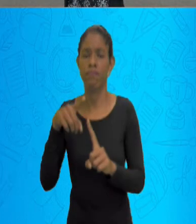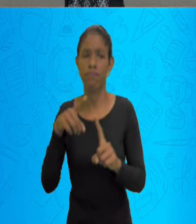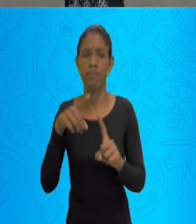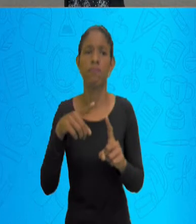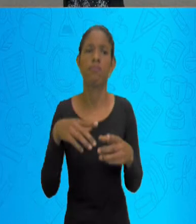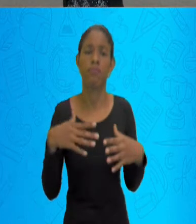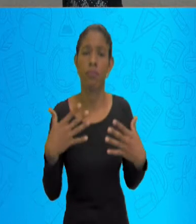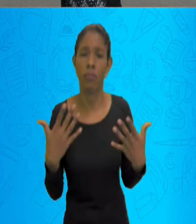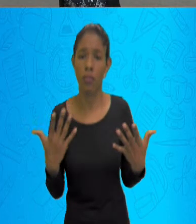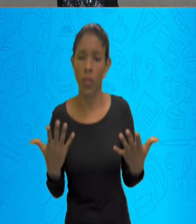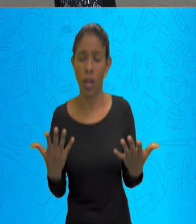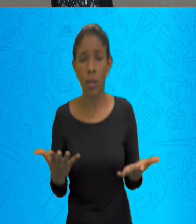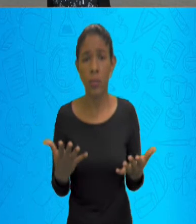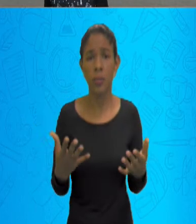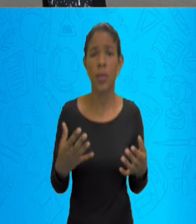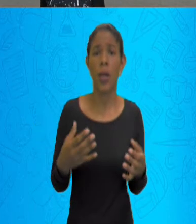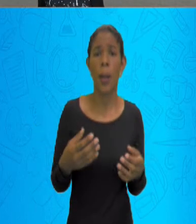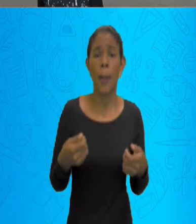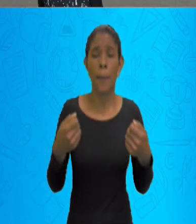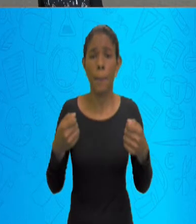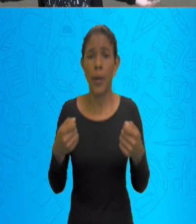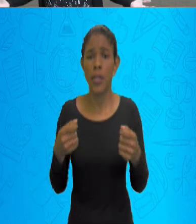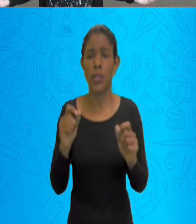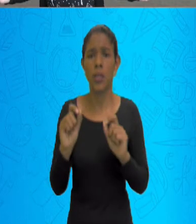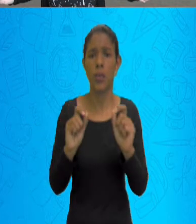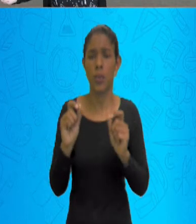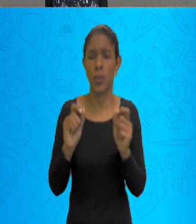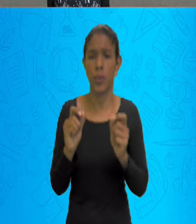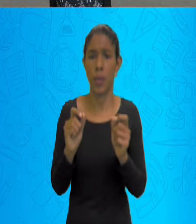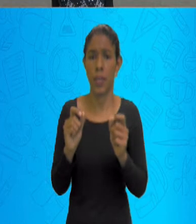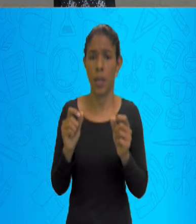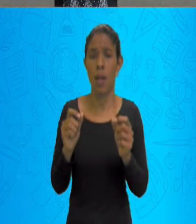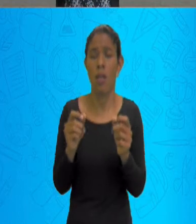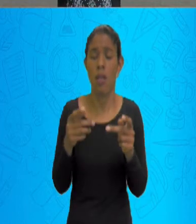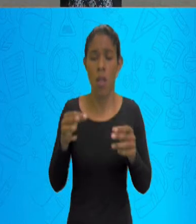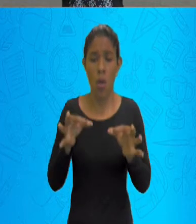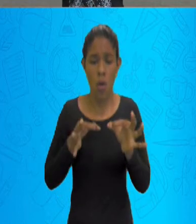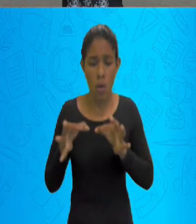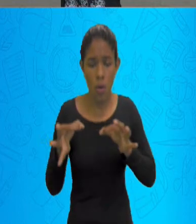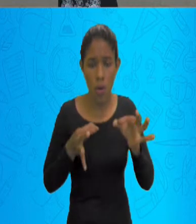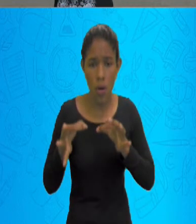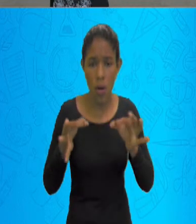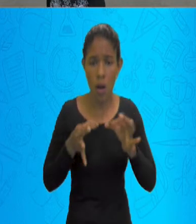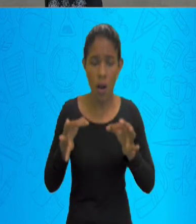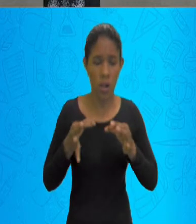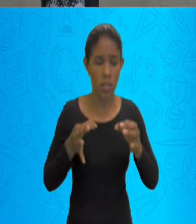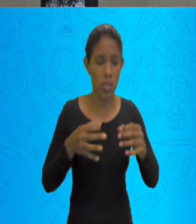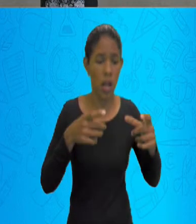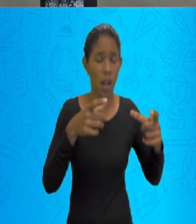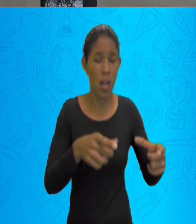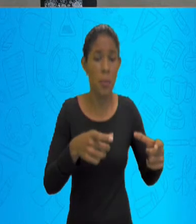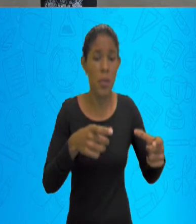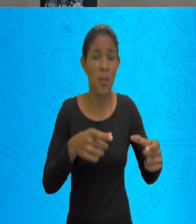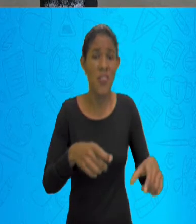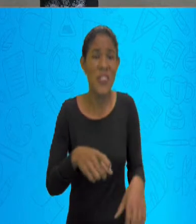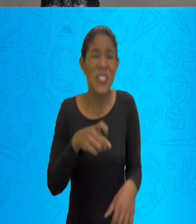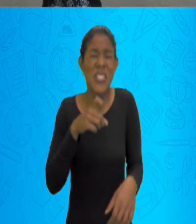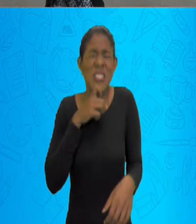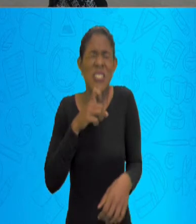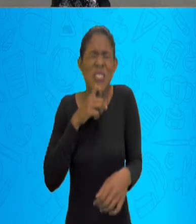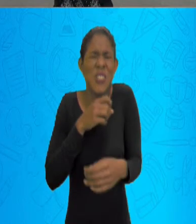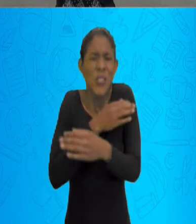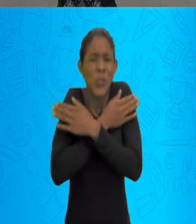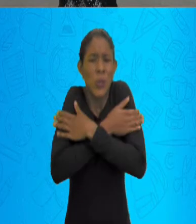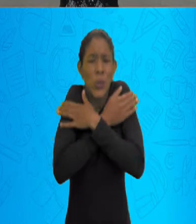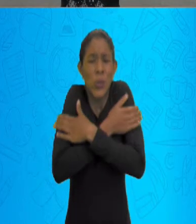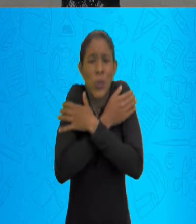visual para que se organize dentro de um espaço aonde é muito frio, aonde ele vai ter